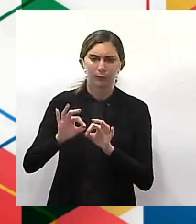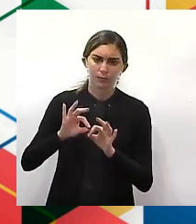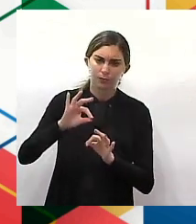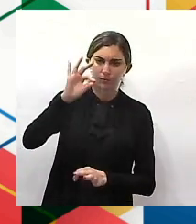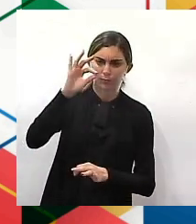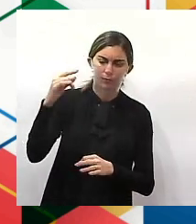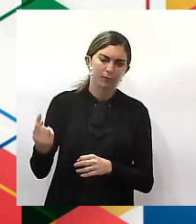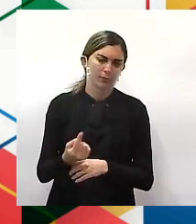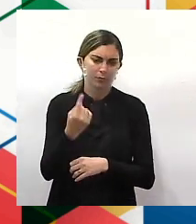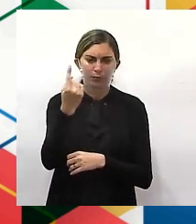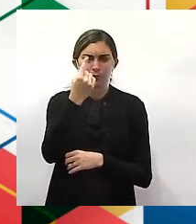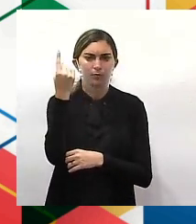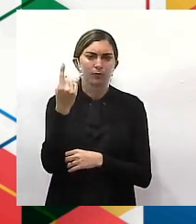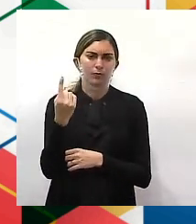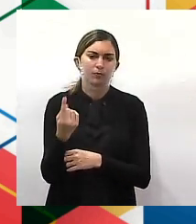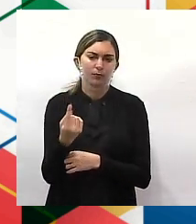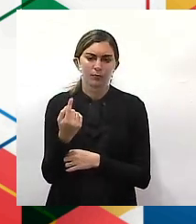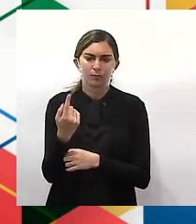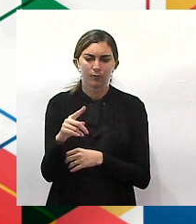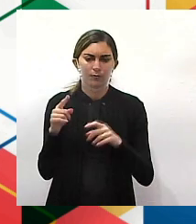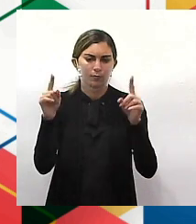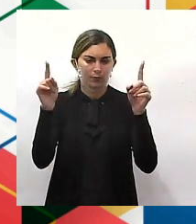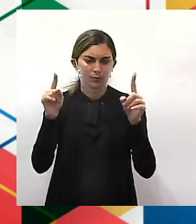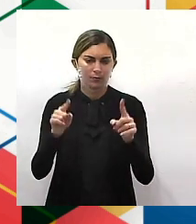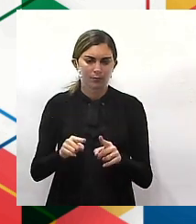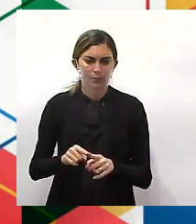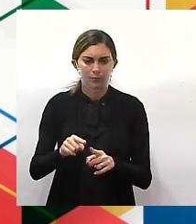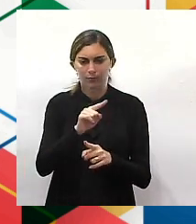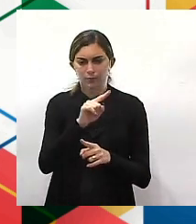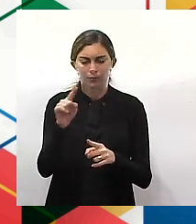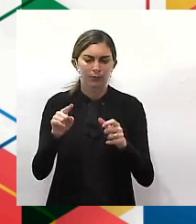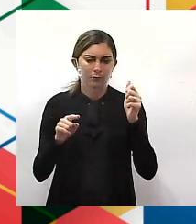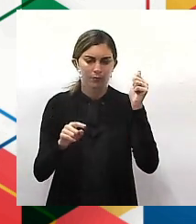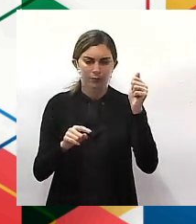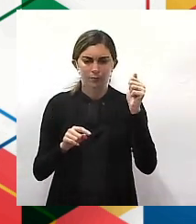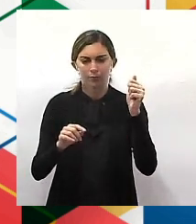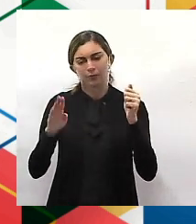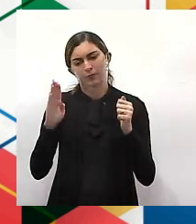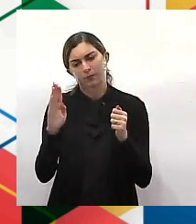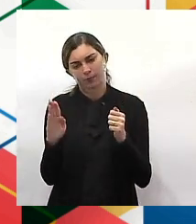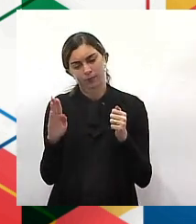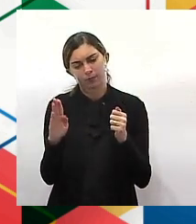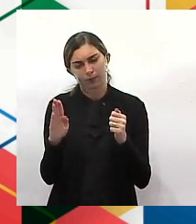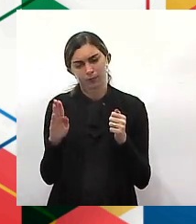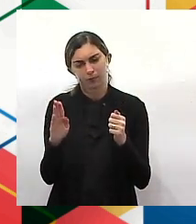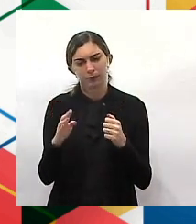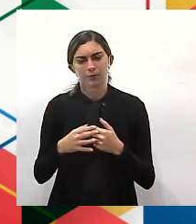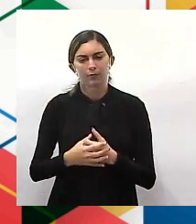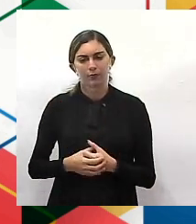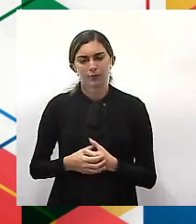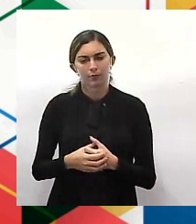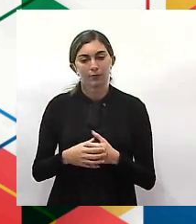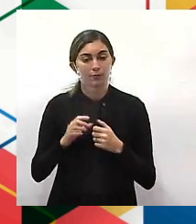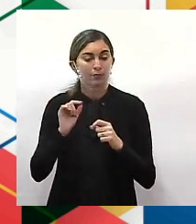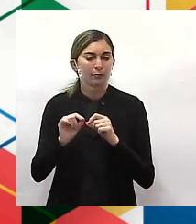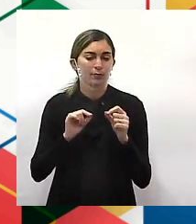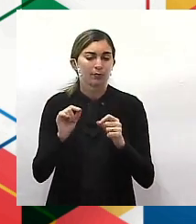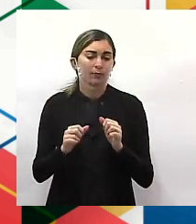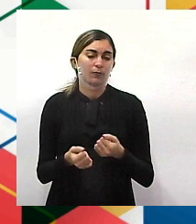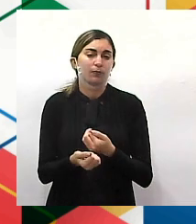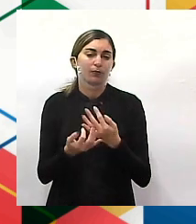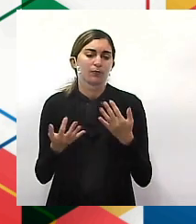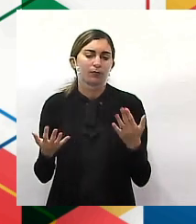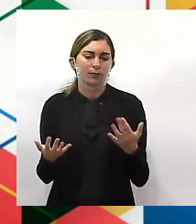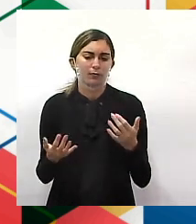A base desse triângulo está representada pelo segmento AB. Essa aqui é a base. Que vai de quanto a